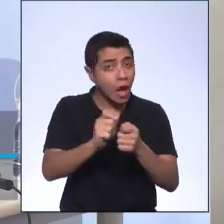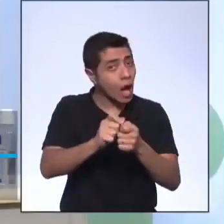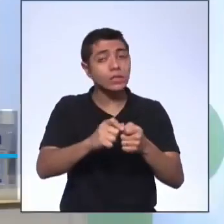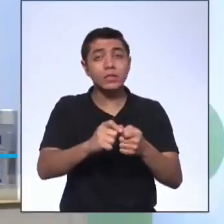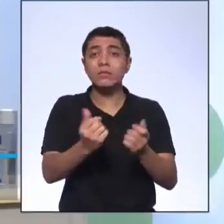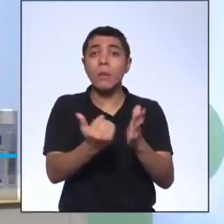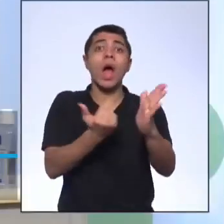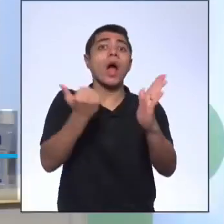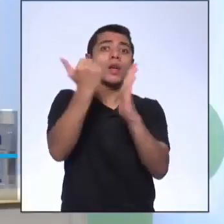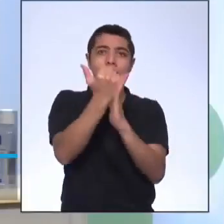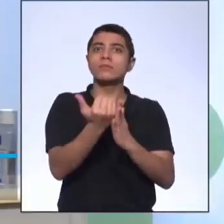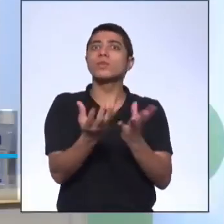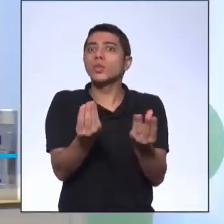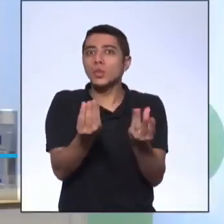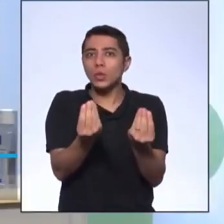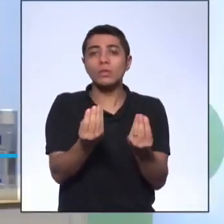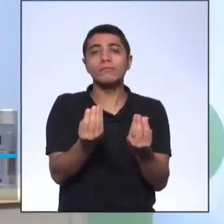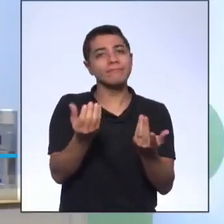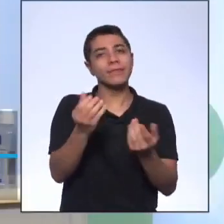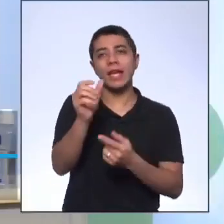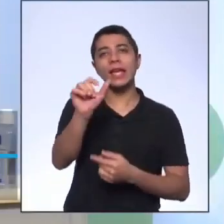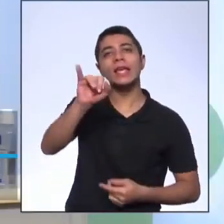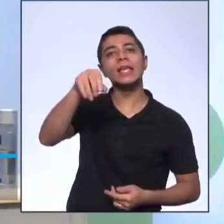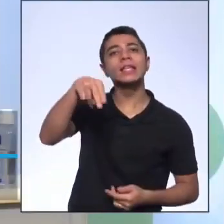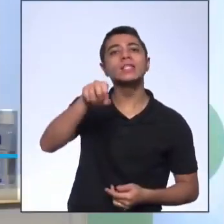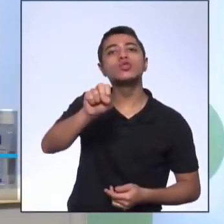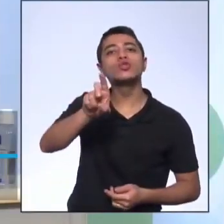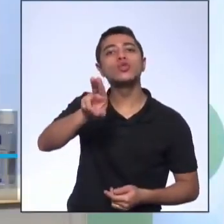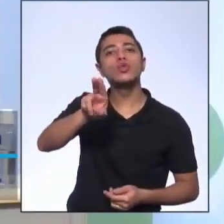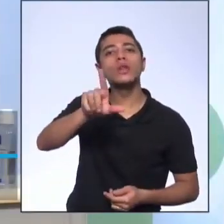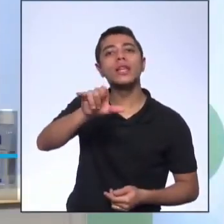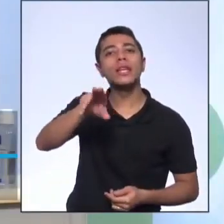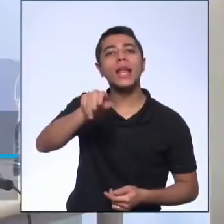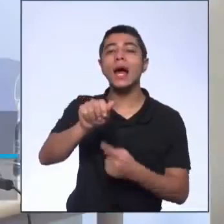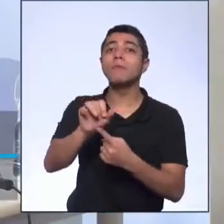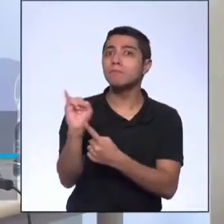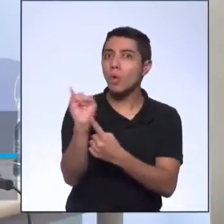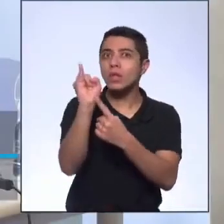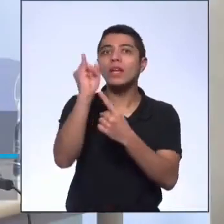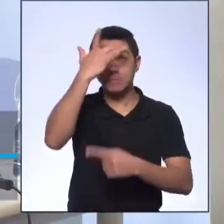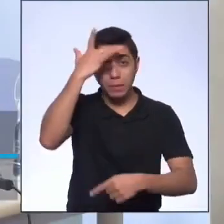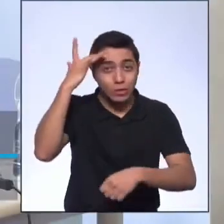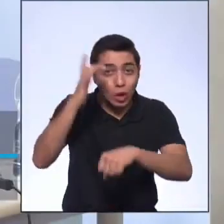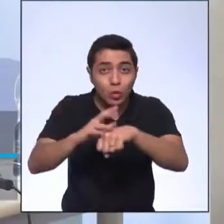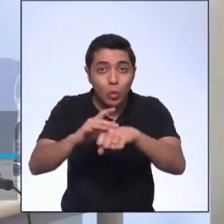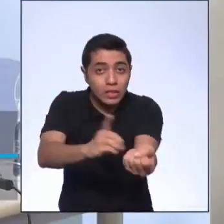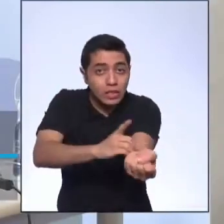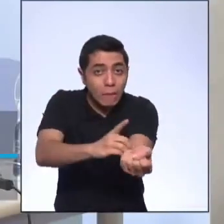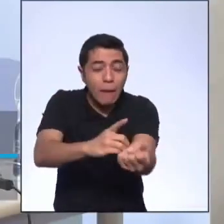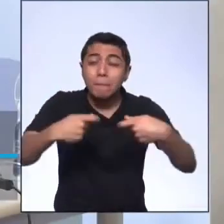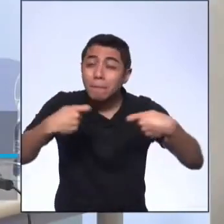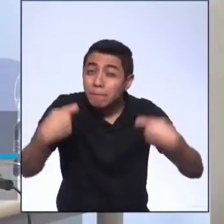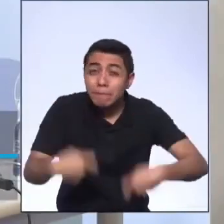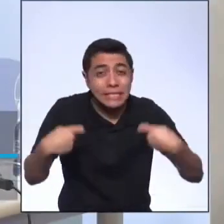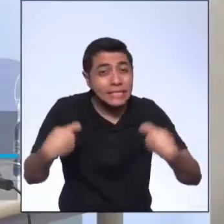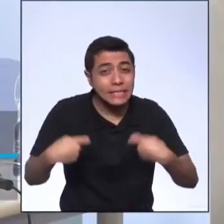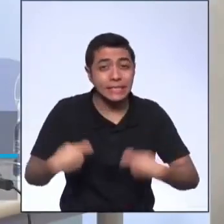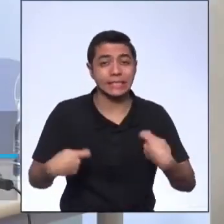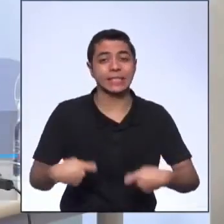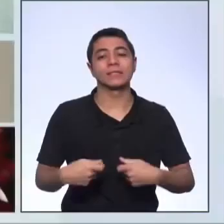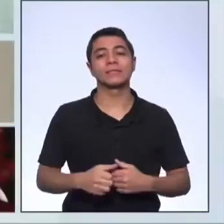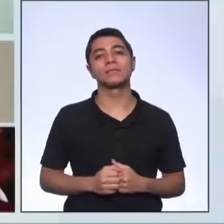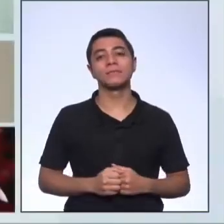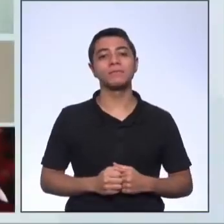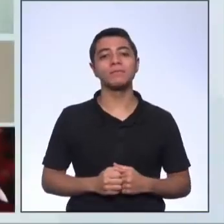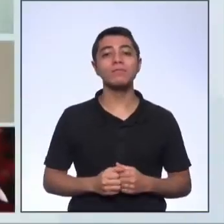mesmo. A insulina é importantíssima, né? Mantém os diabéticos vivos, né? Então, vamos falar um pouquinho agora do reino protista, tá? Então, aqui a